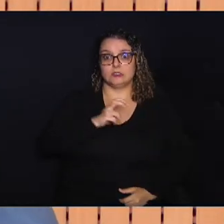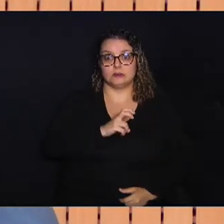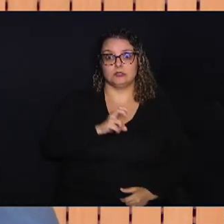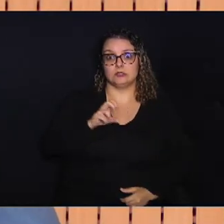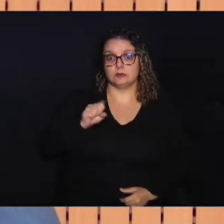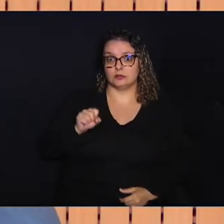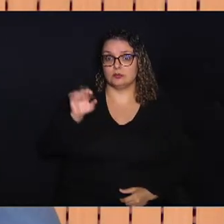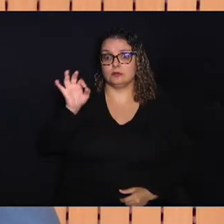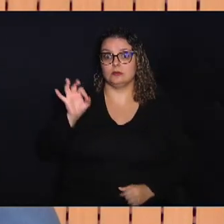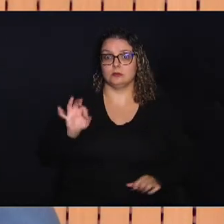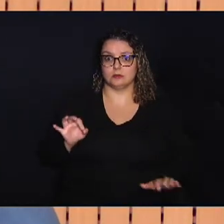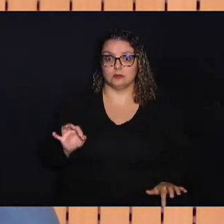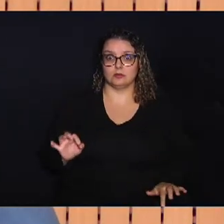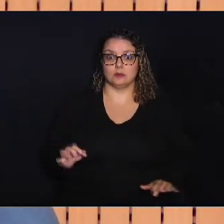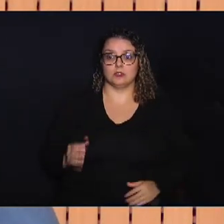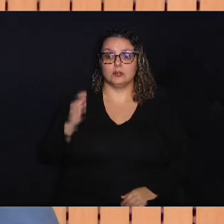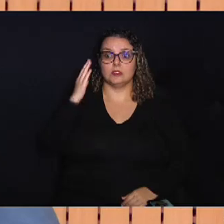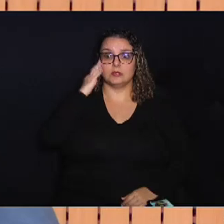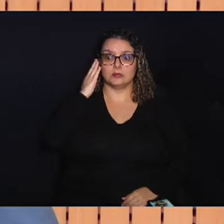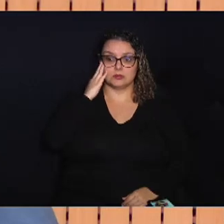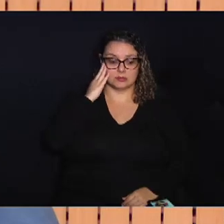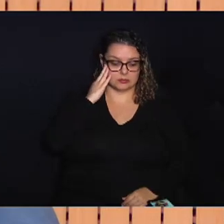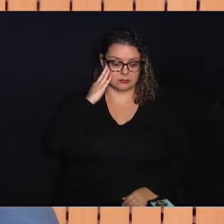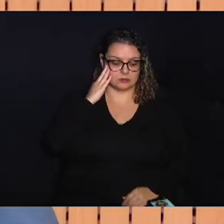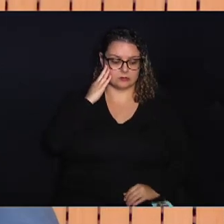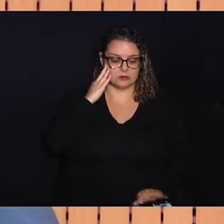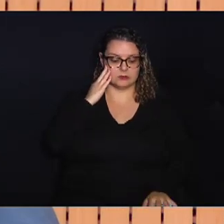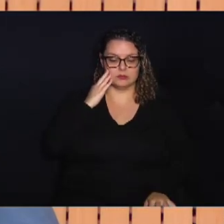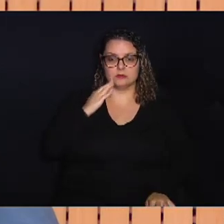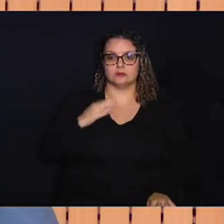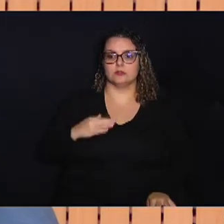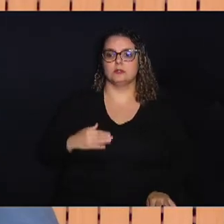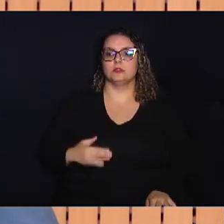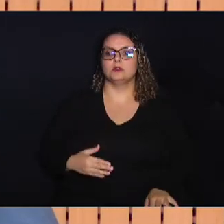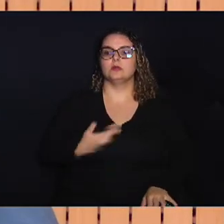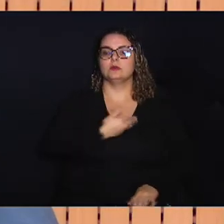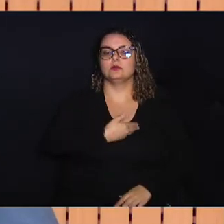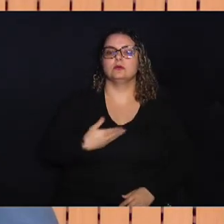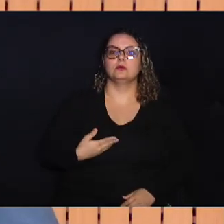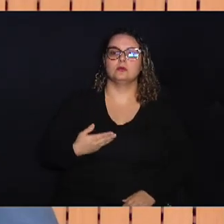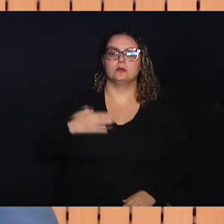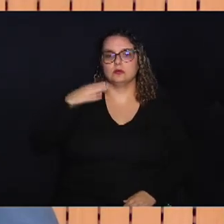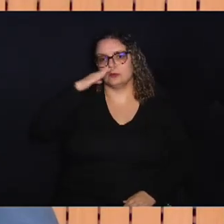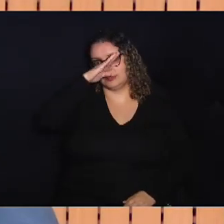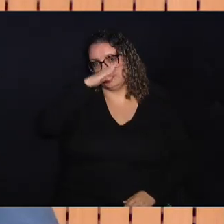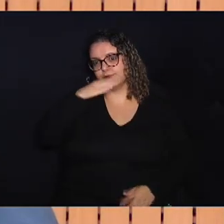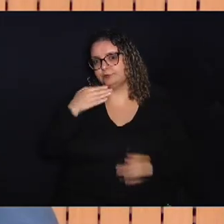Nós sabemos que durante o governo Bolsonaro essa prova, esse programa foi